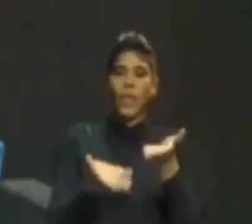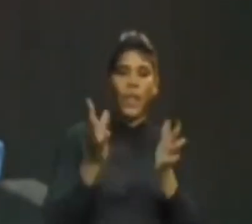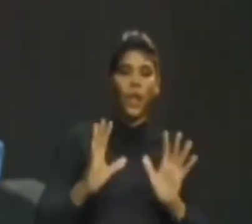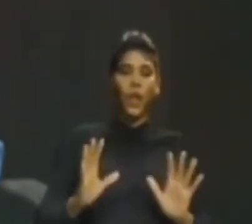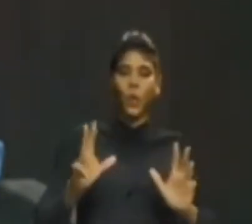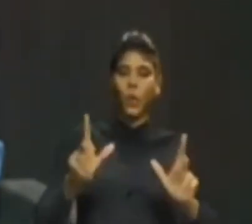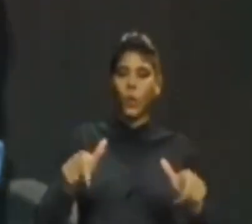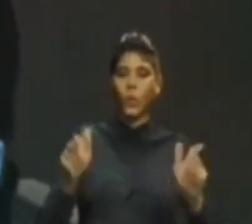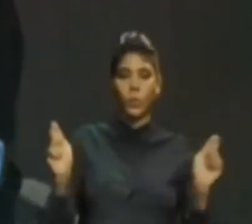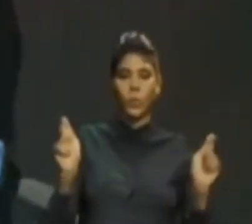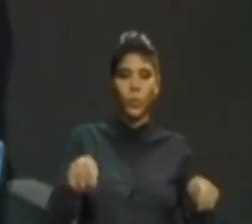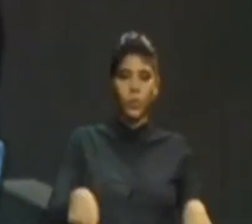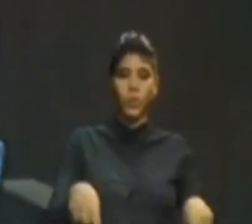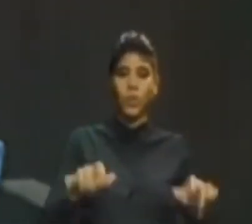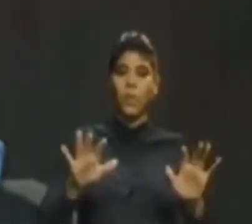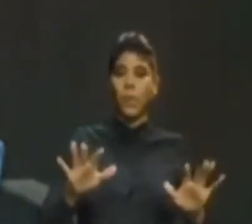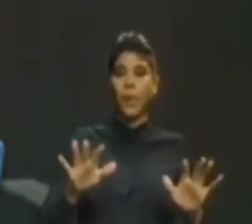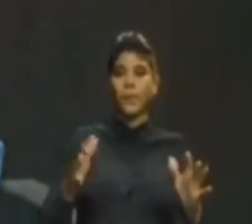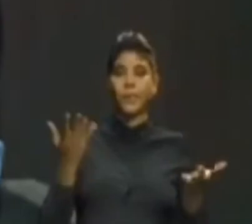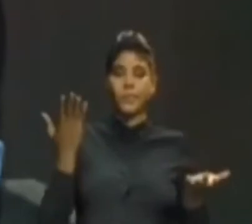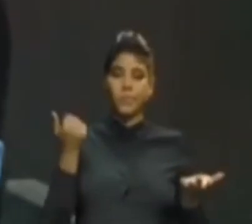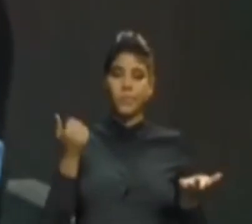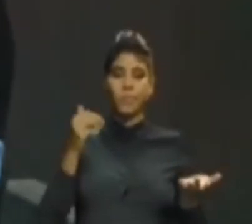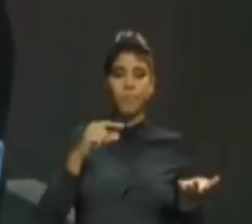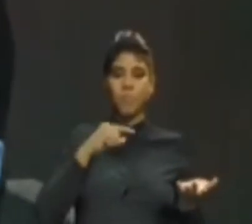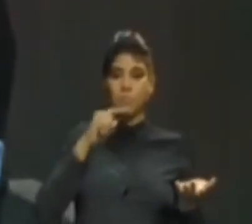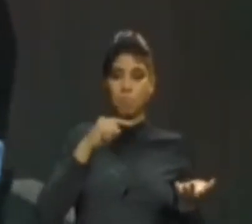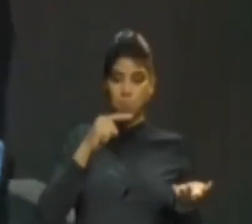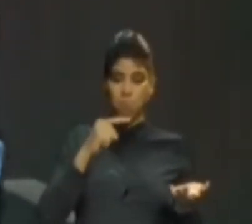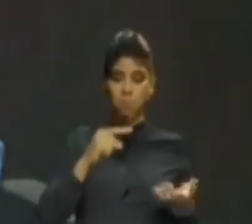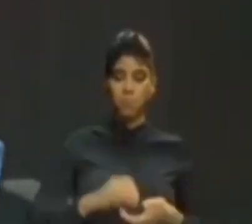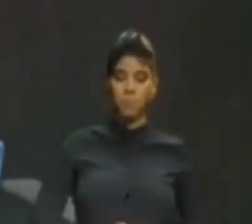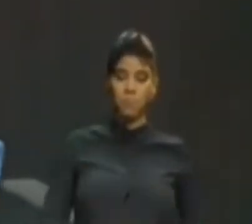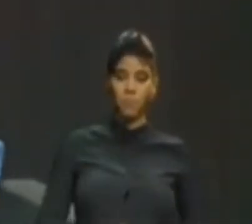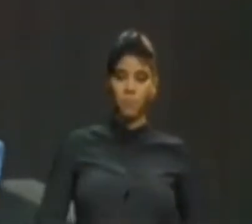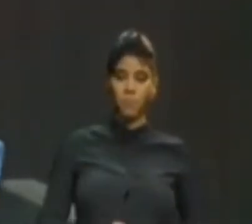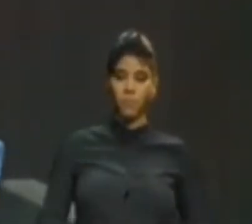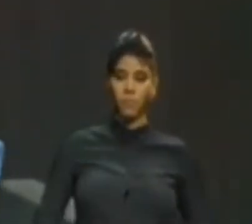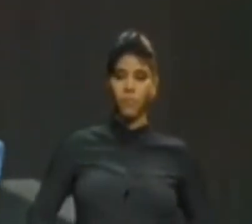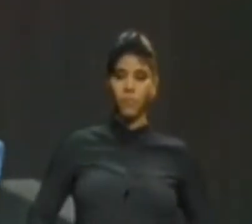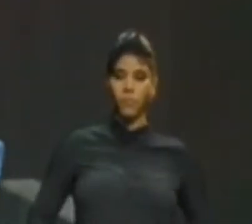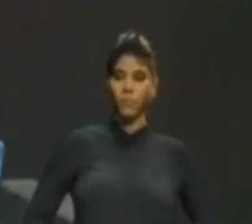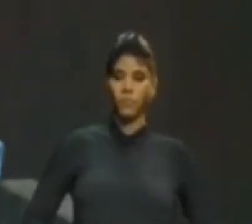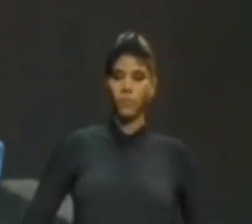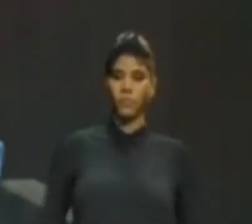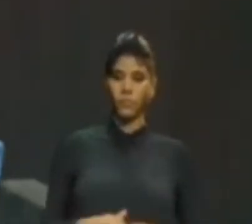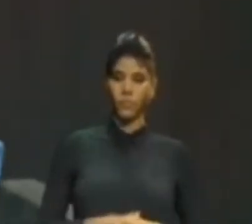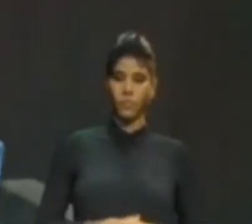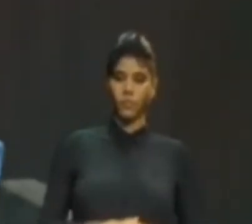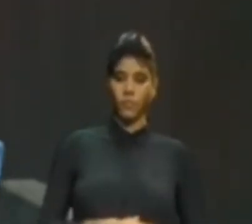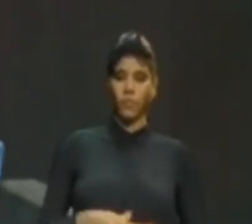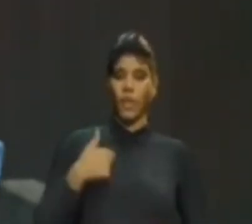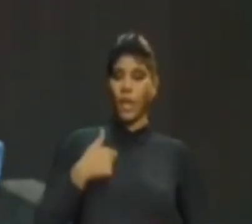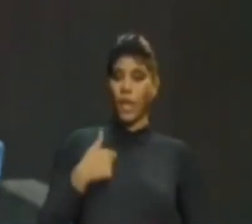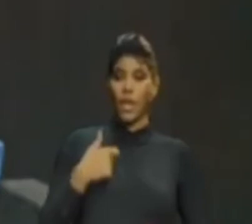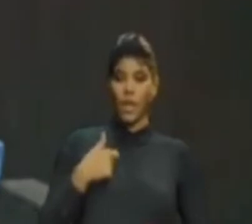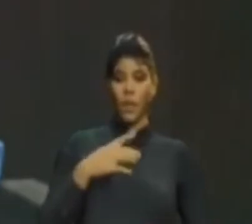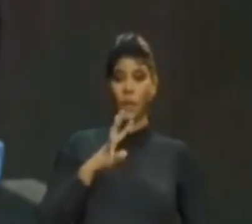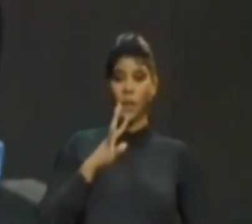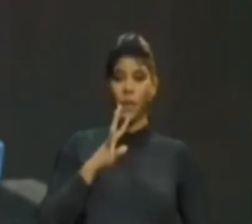na sua complexidade na sua integralidade essas famílias fazem esforço eu conheci famílias